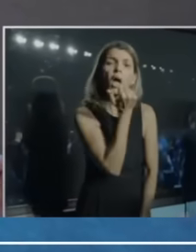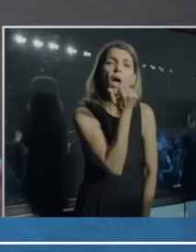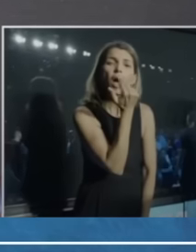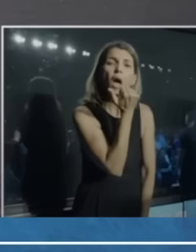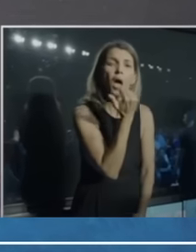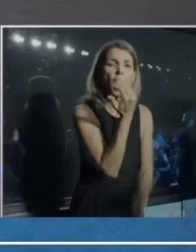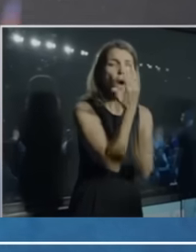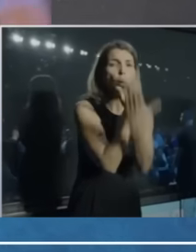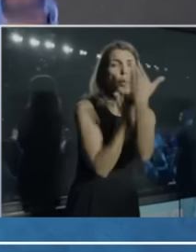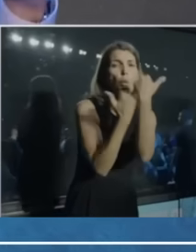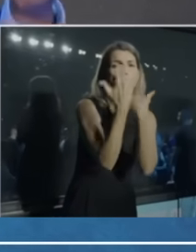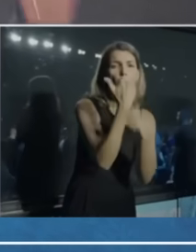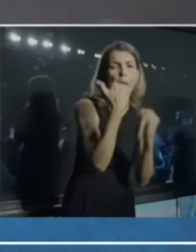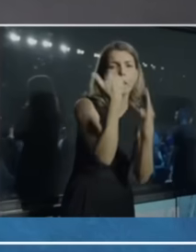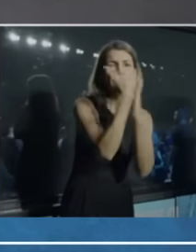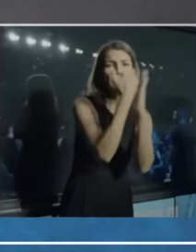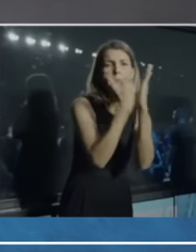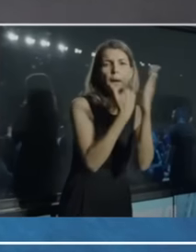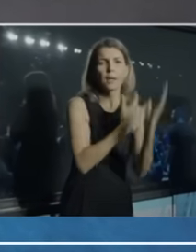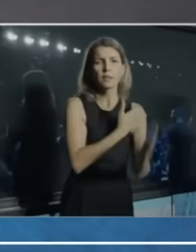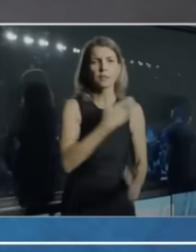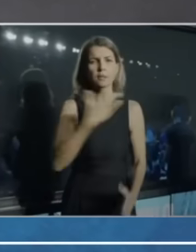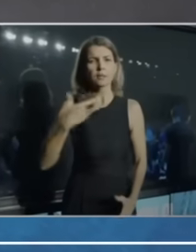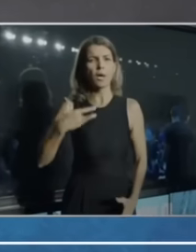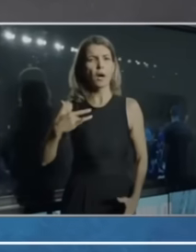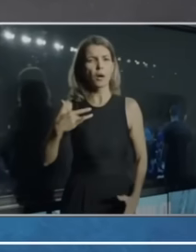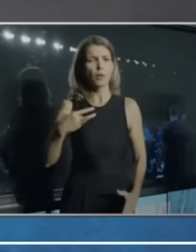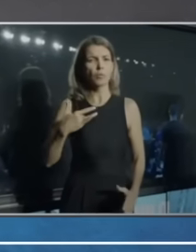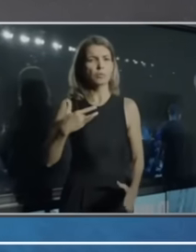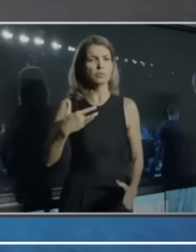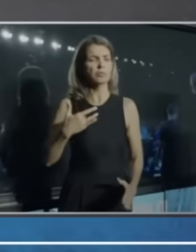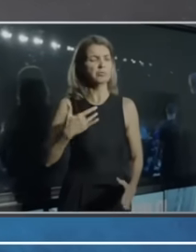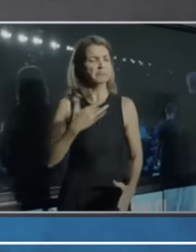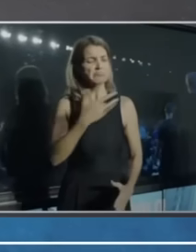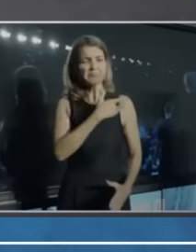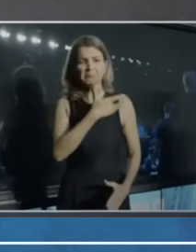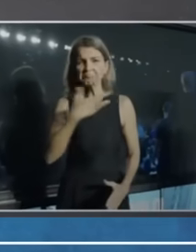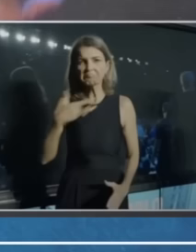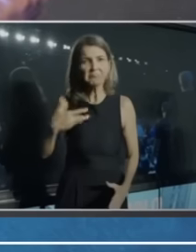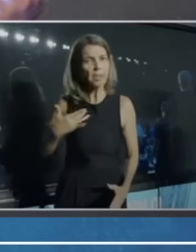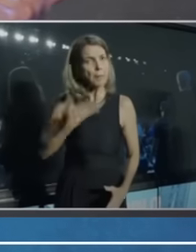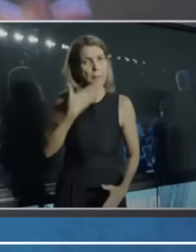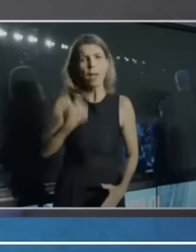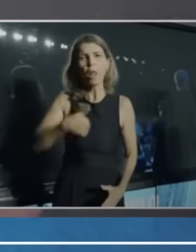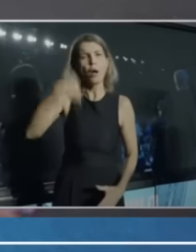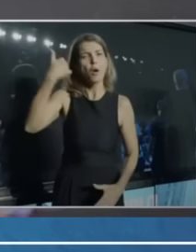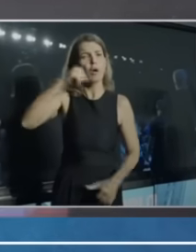ainda que eles não tenham sido divulgados publicamente, pelo menos até agora. Em um deles, Marçal diz que está